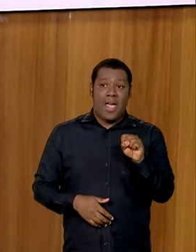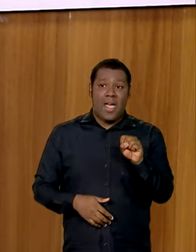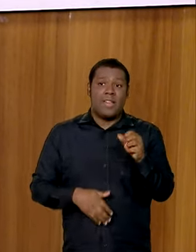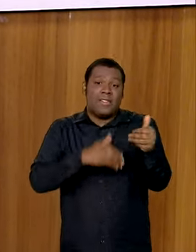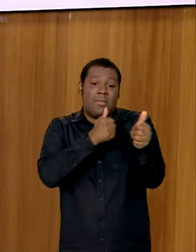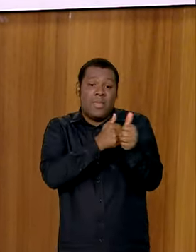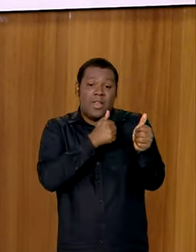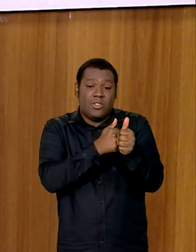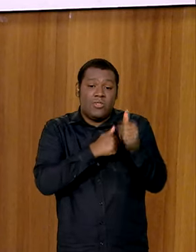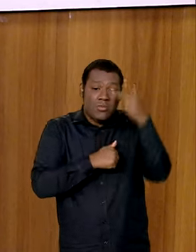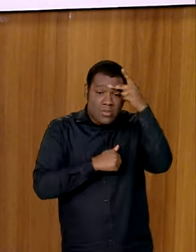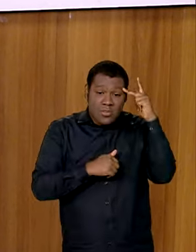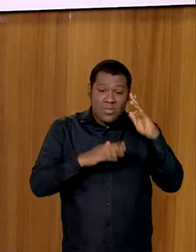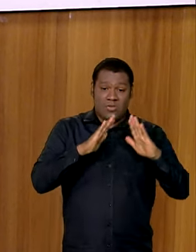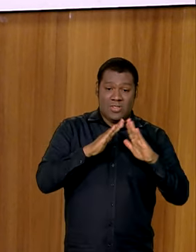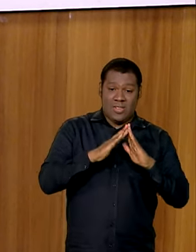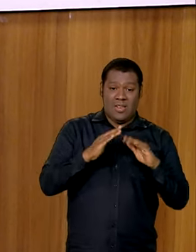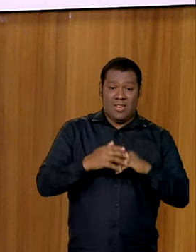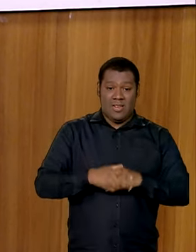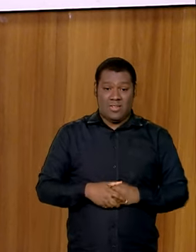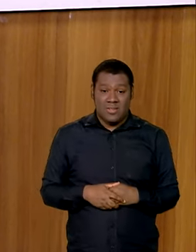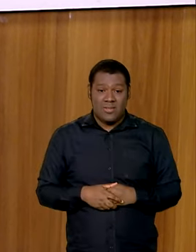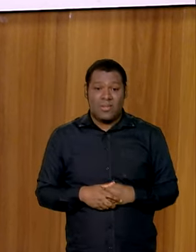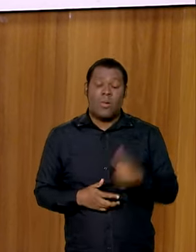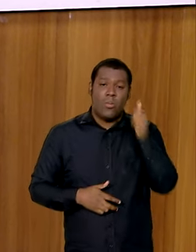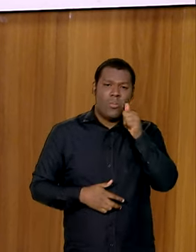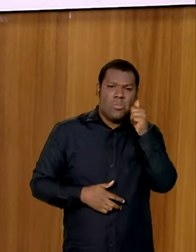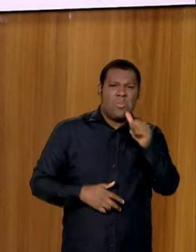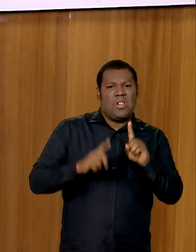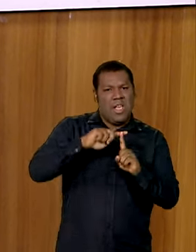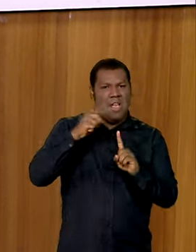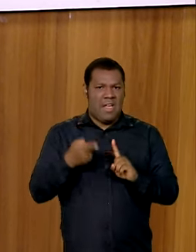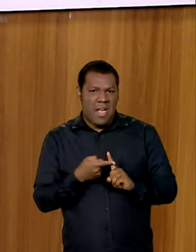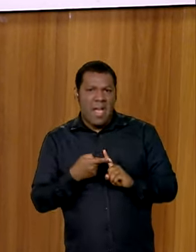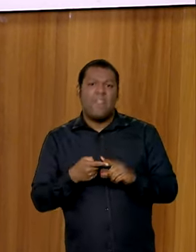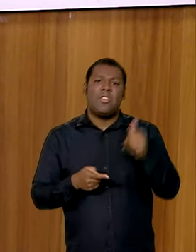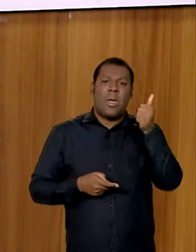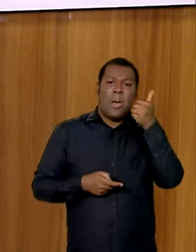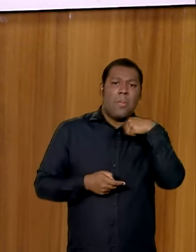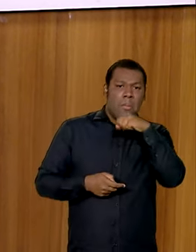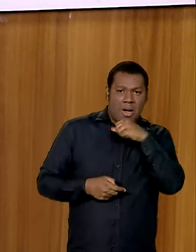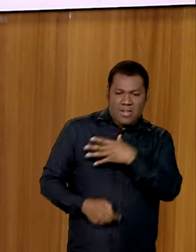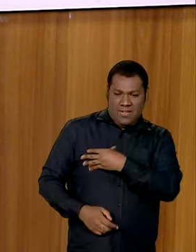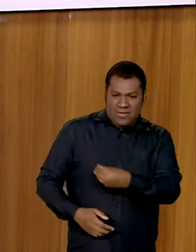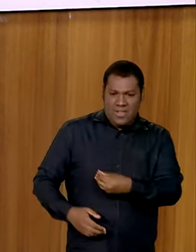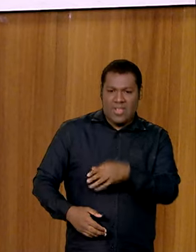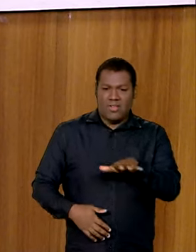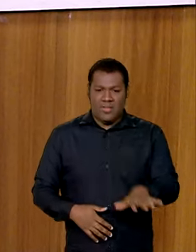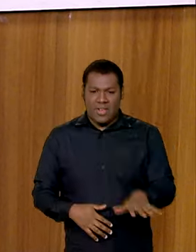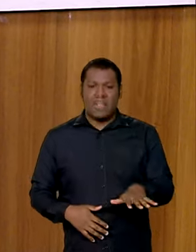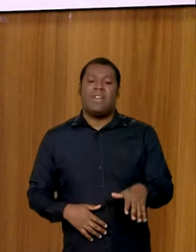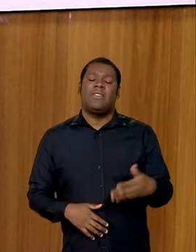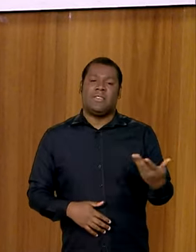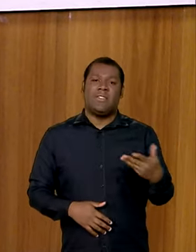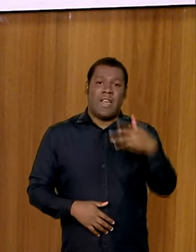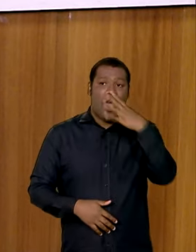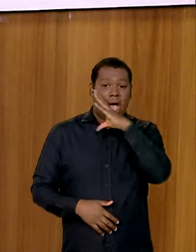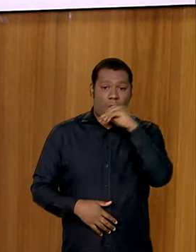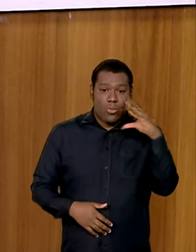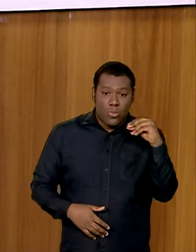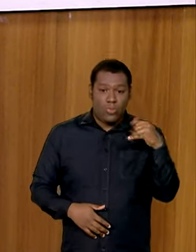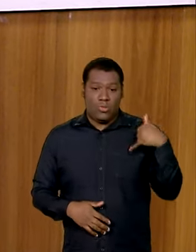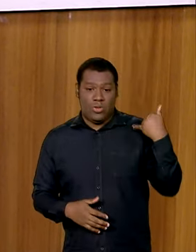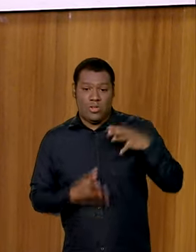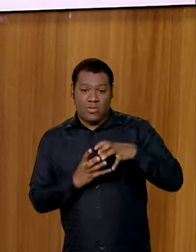das pessoas, que podem ser procuradas pela gestante, pela mãe com sua criança, pelo adulto, pelo idoso. Então, as